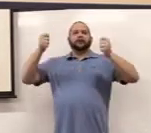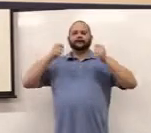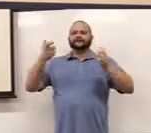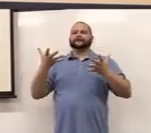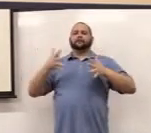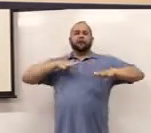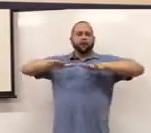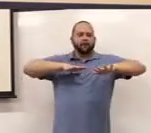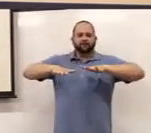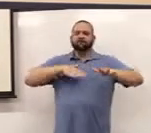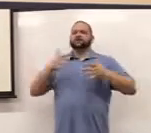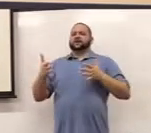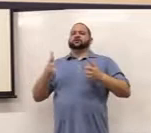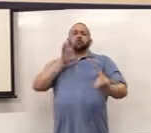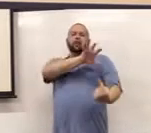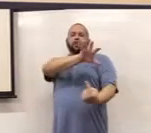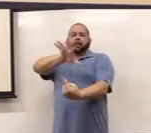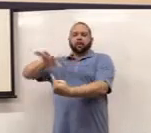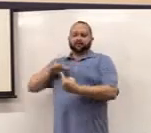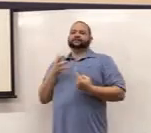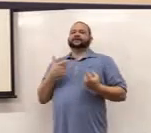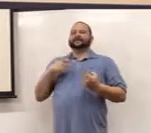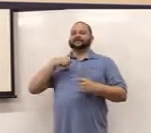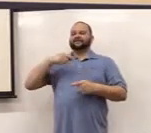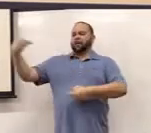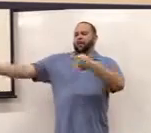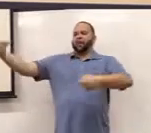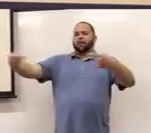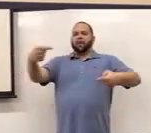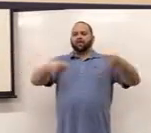um choque, né, de ideais muito grande na Europa.